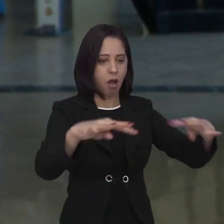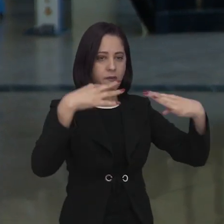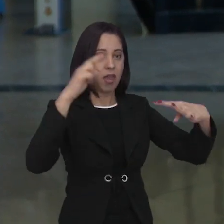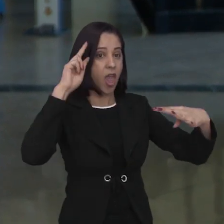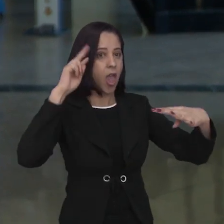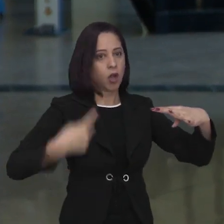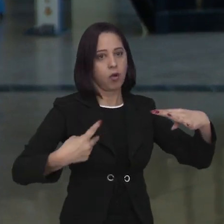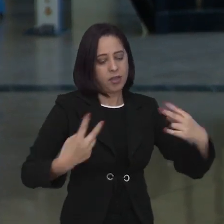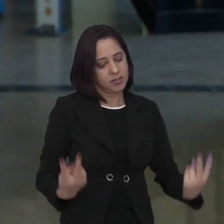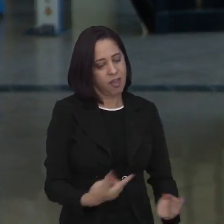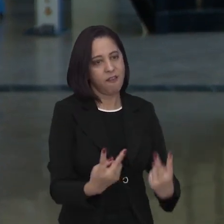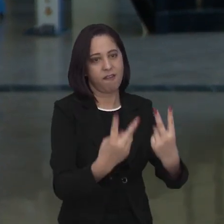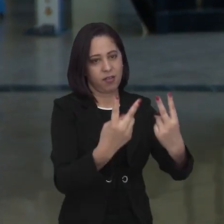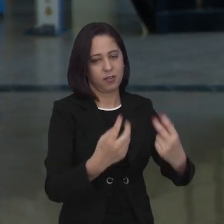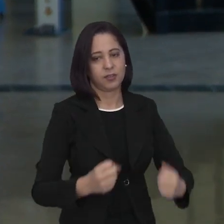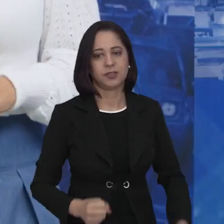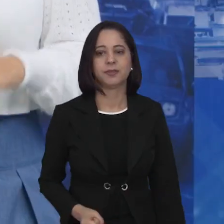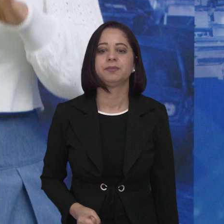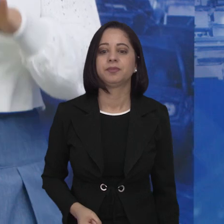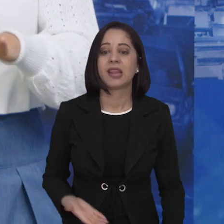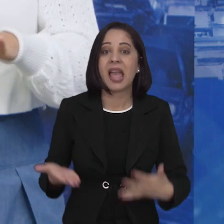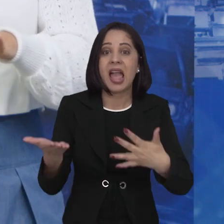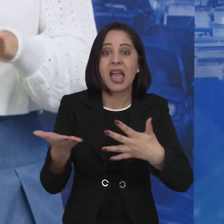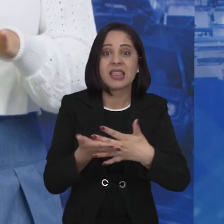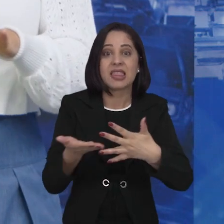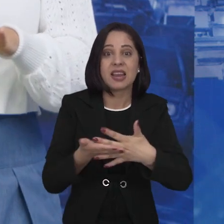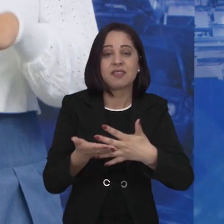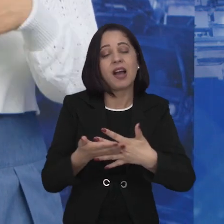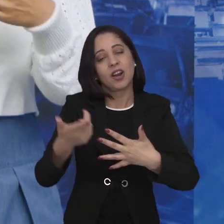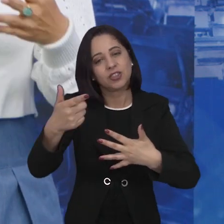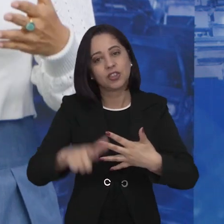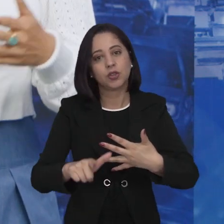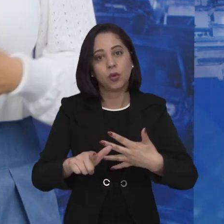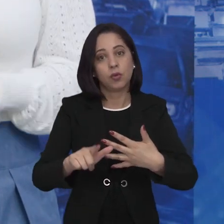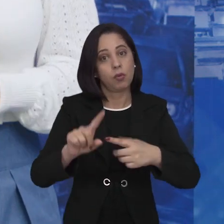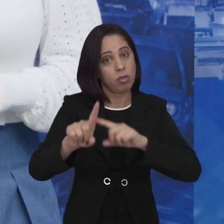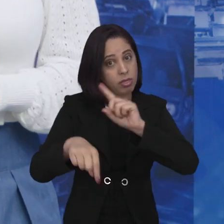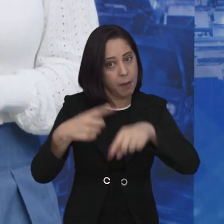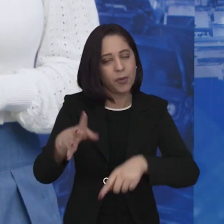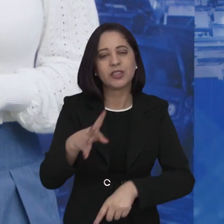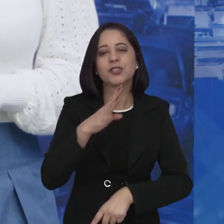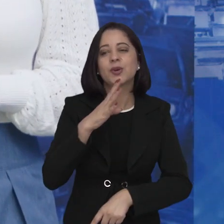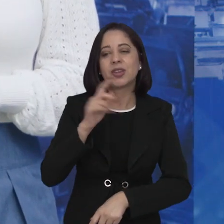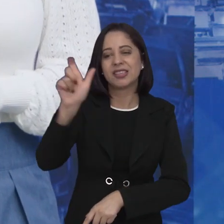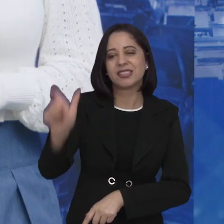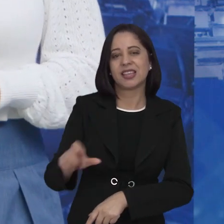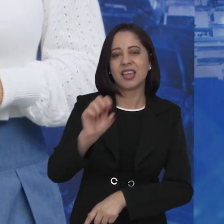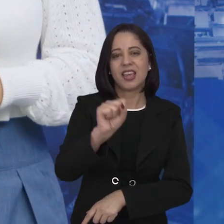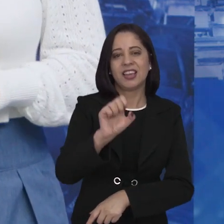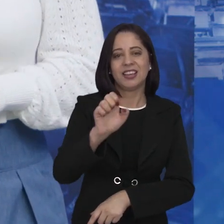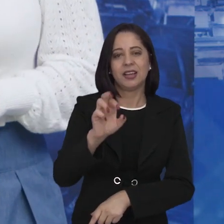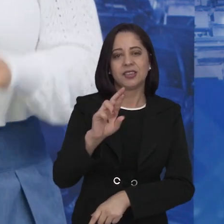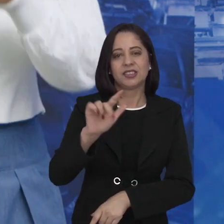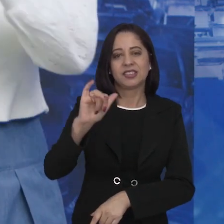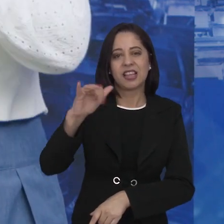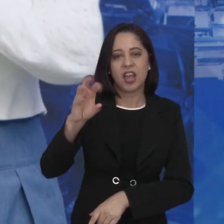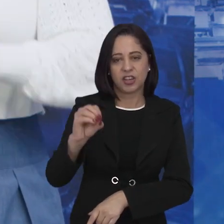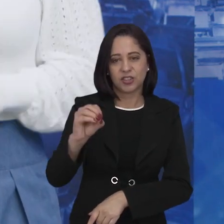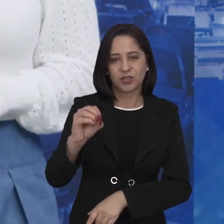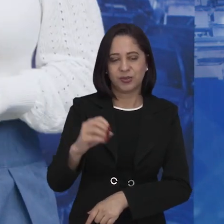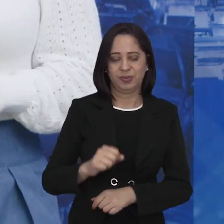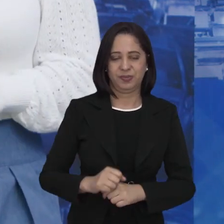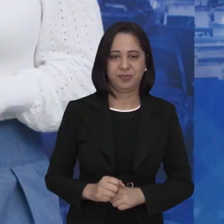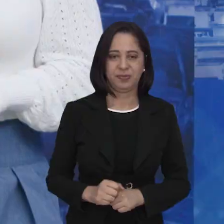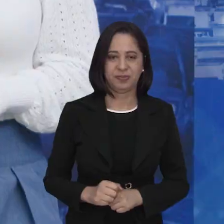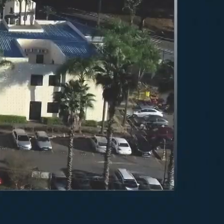sem precisar se preocupar tanto assim com a imagem. Mais um intervalo e na volta você vai conhecer a história de Sérgio Vaz. Fica por aí que